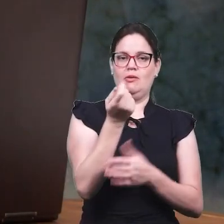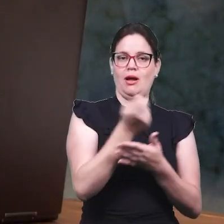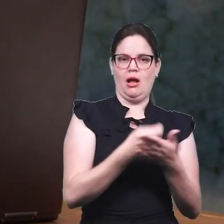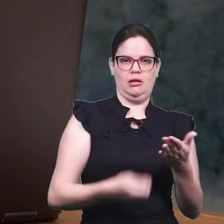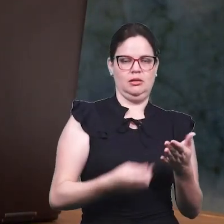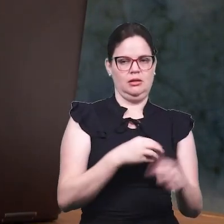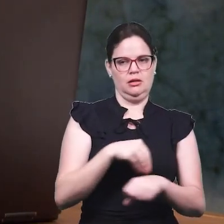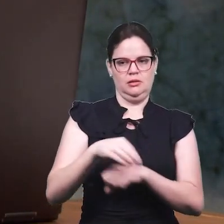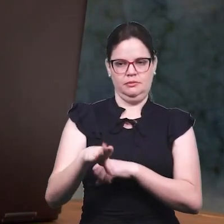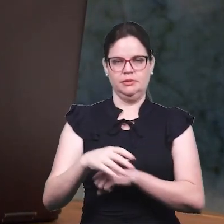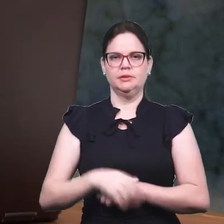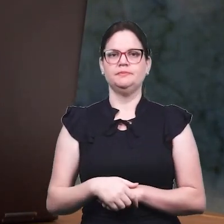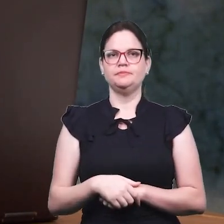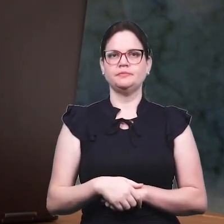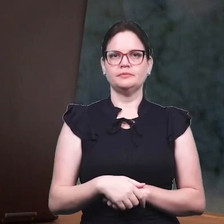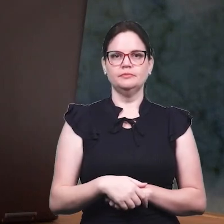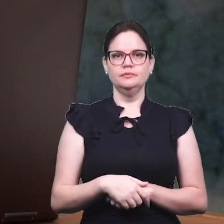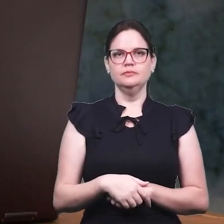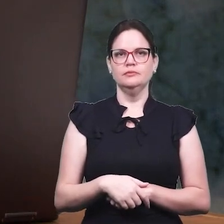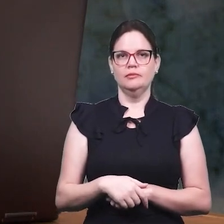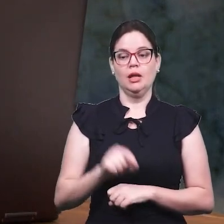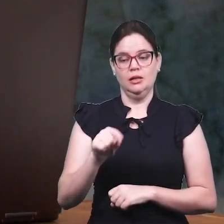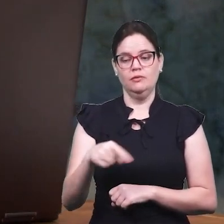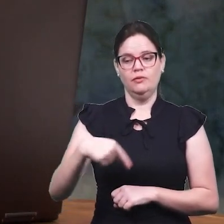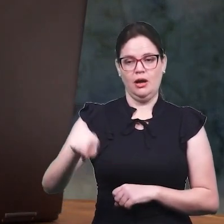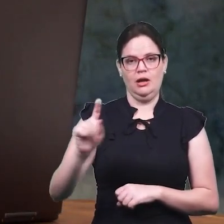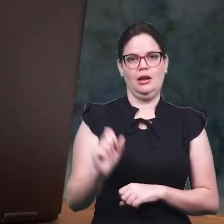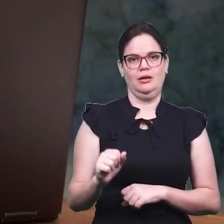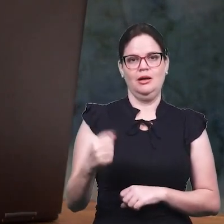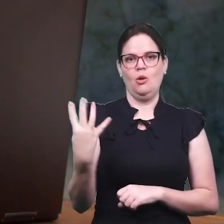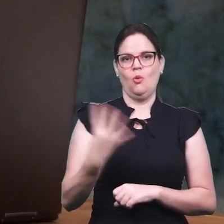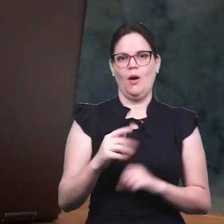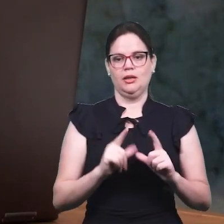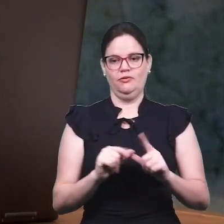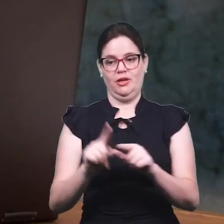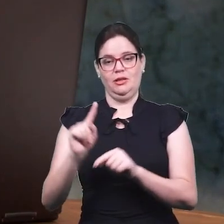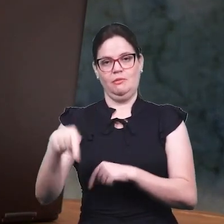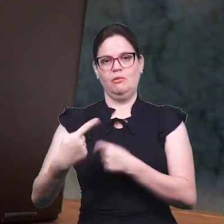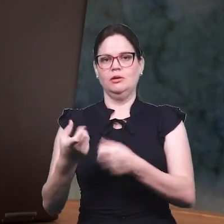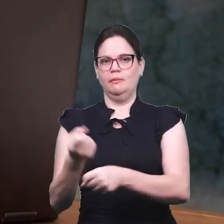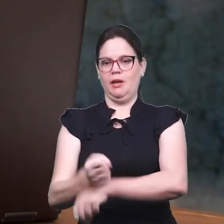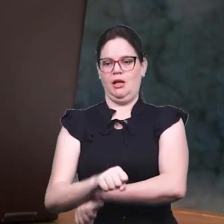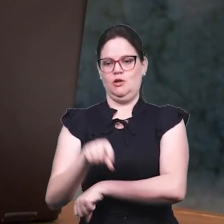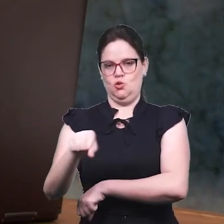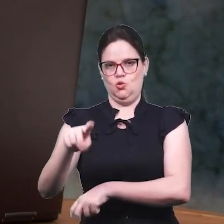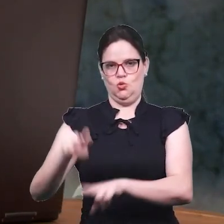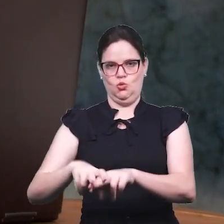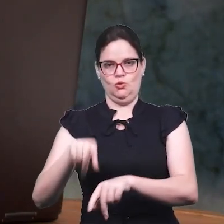A chamada quarta viagem, que foi a viagem em Roma, ele vai chegar em Roma